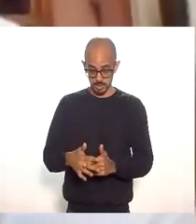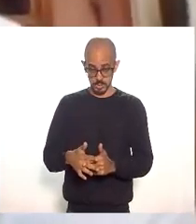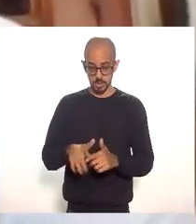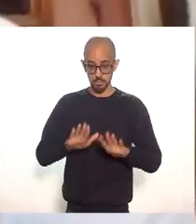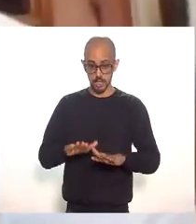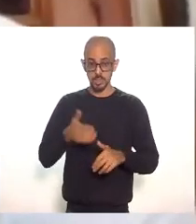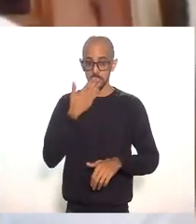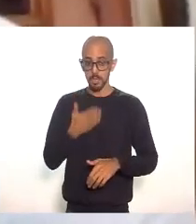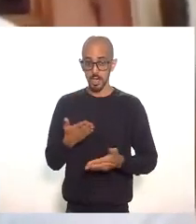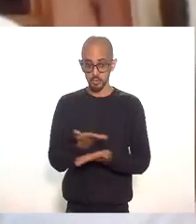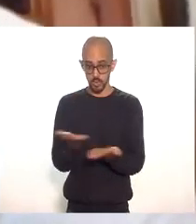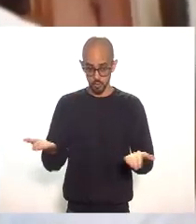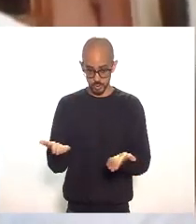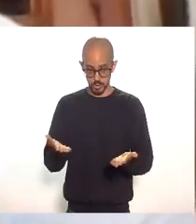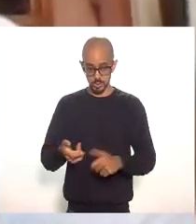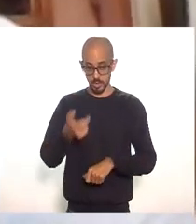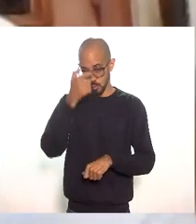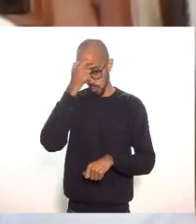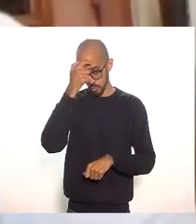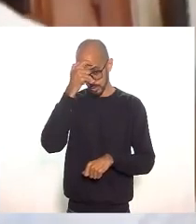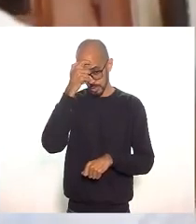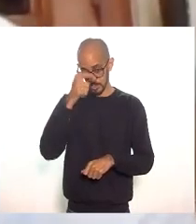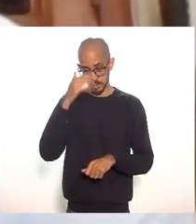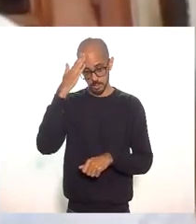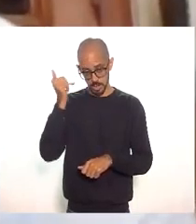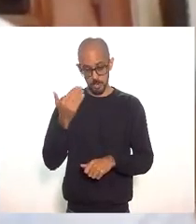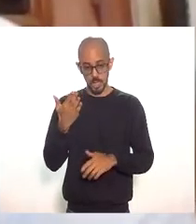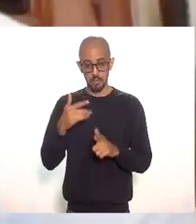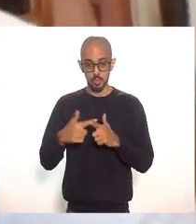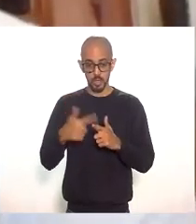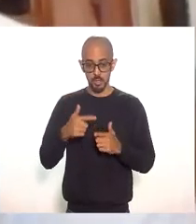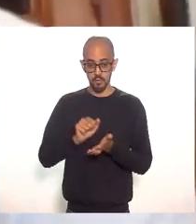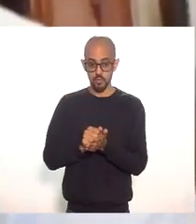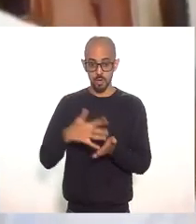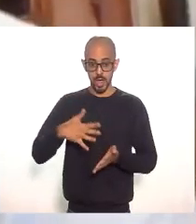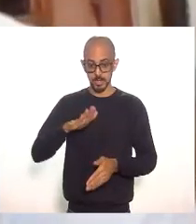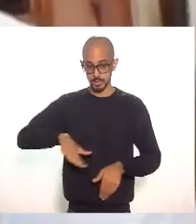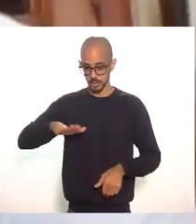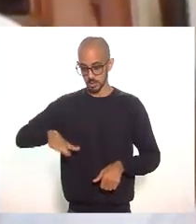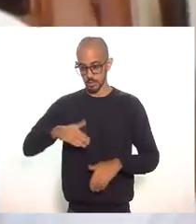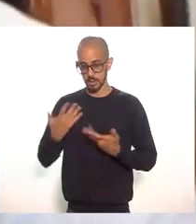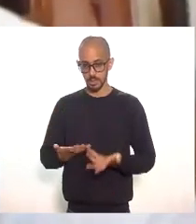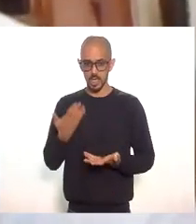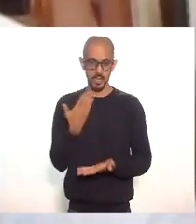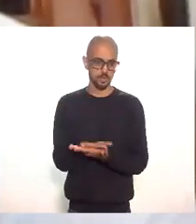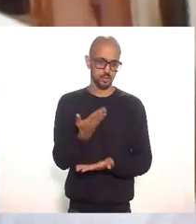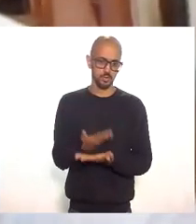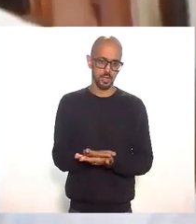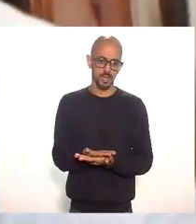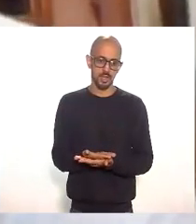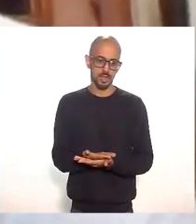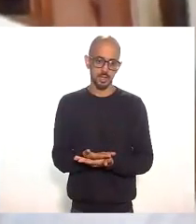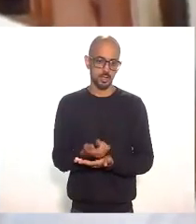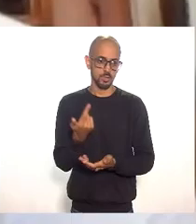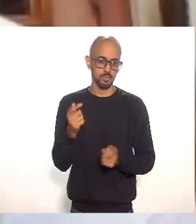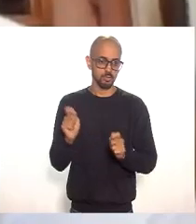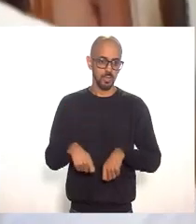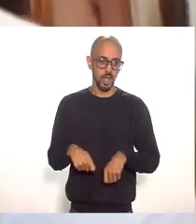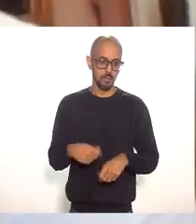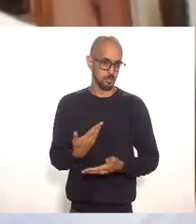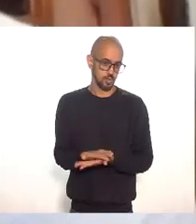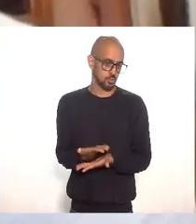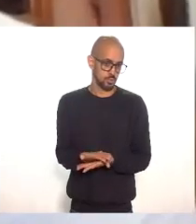eu peço a vocês que vocês tenham consciência disso, que tem muitas crianças querendo estudar e não têm condição de estudar.